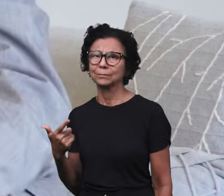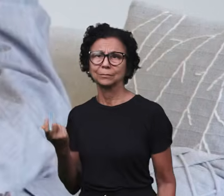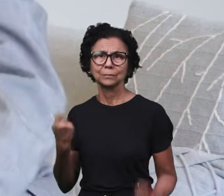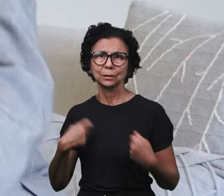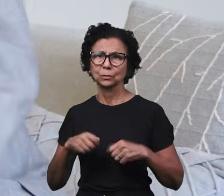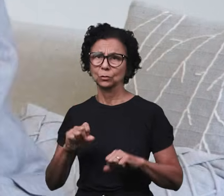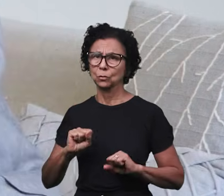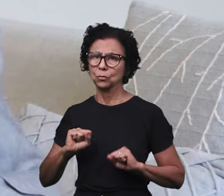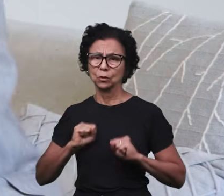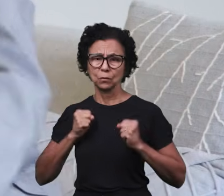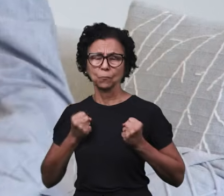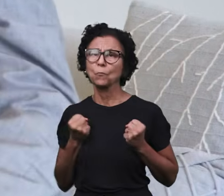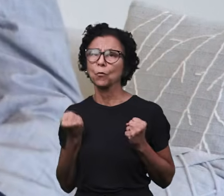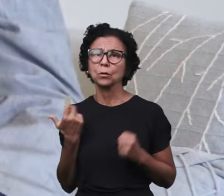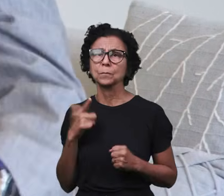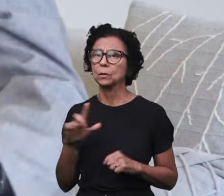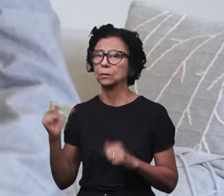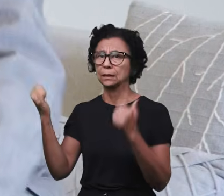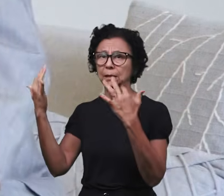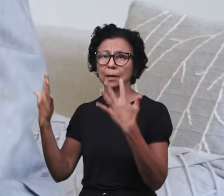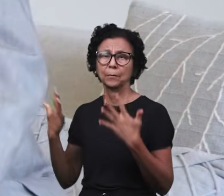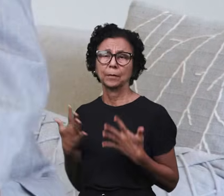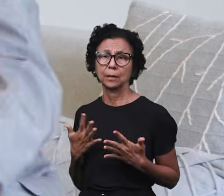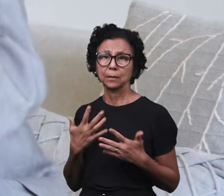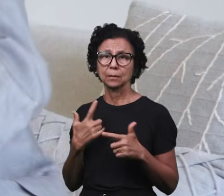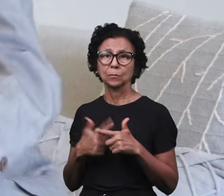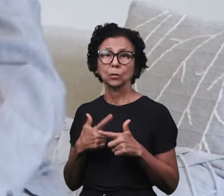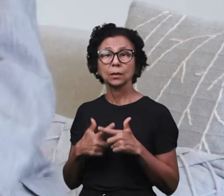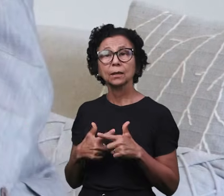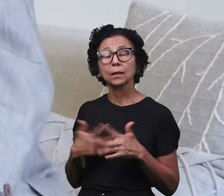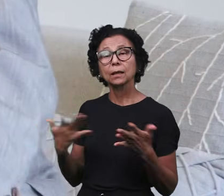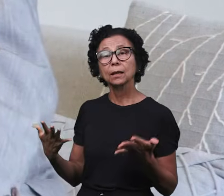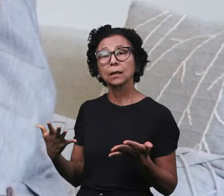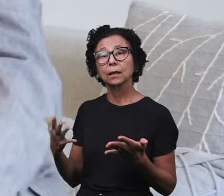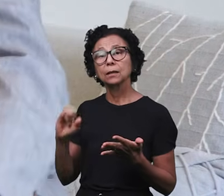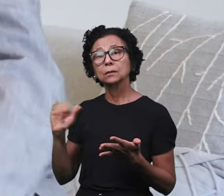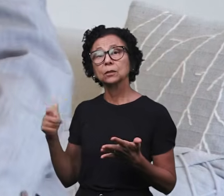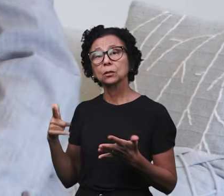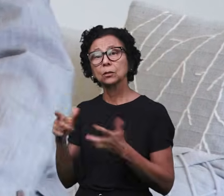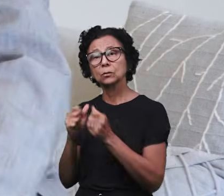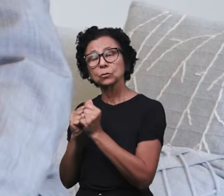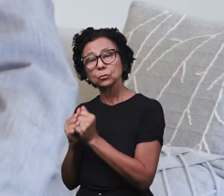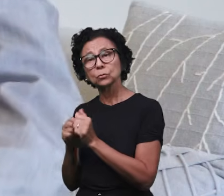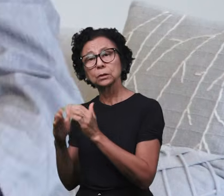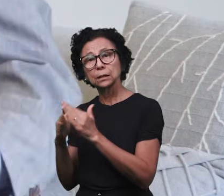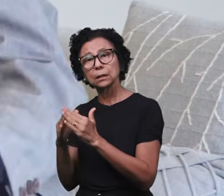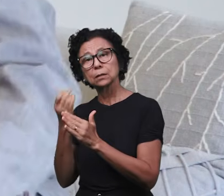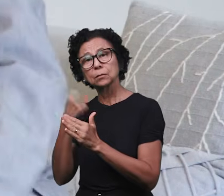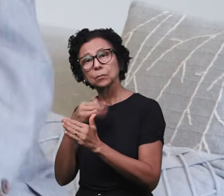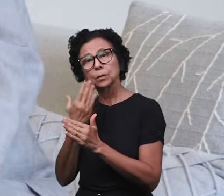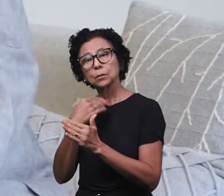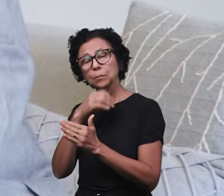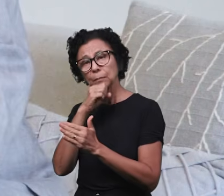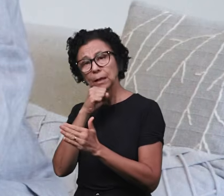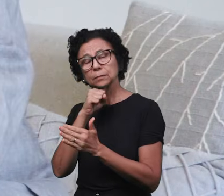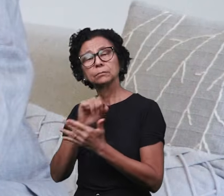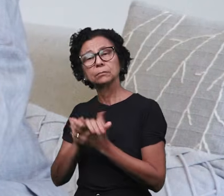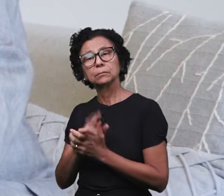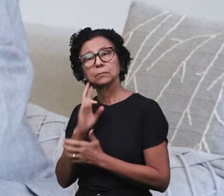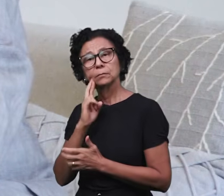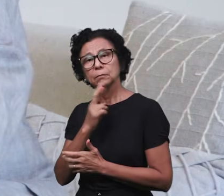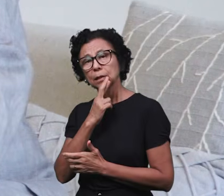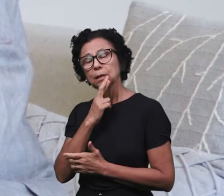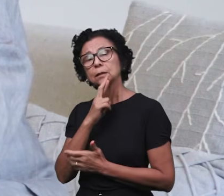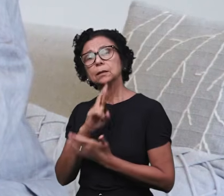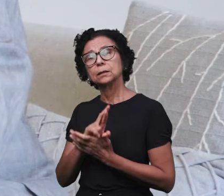fazer esforço algum para obter a bênção naquele momento. Ela estava na casa, ao seu alcance, pela orientação de Rebeca.